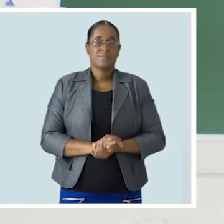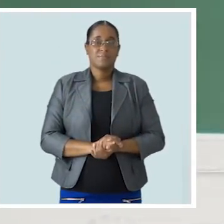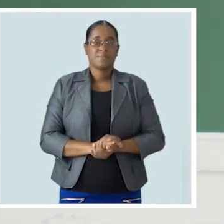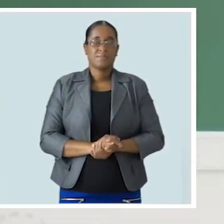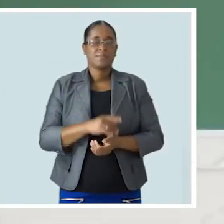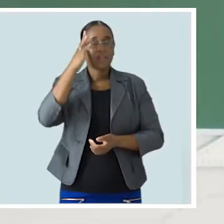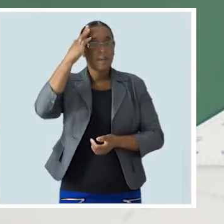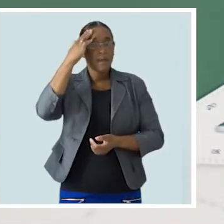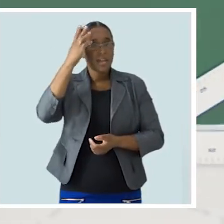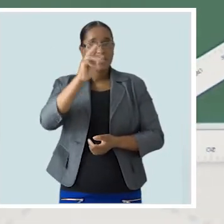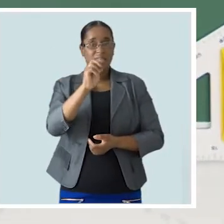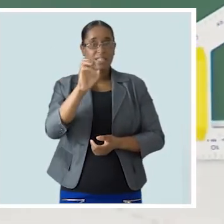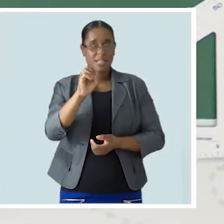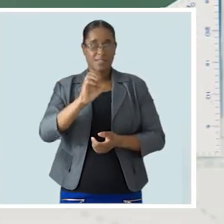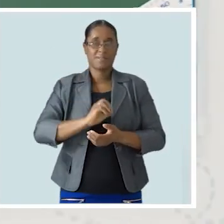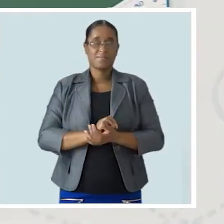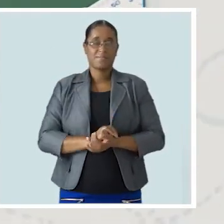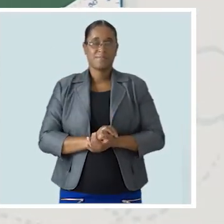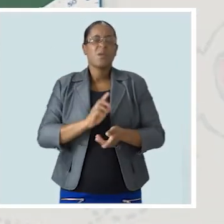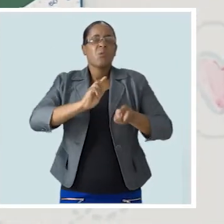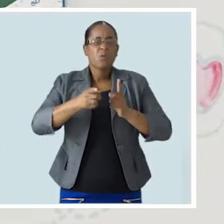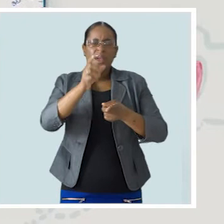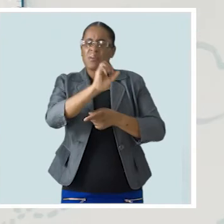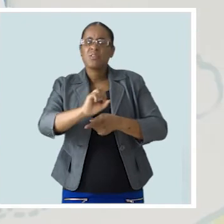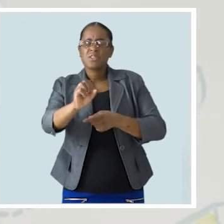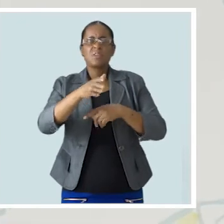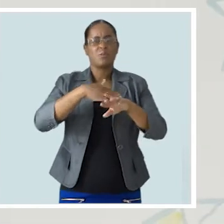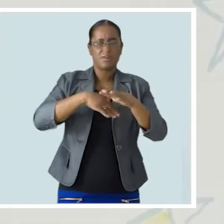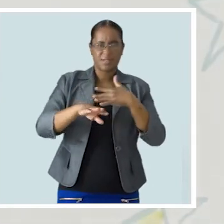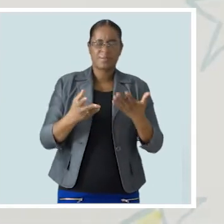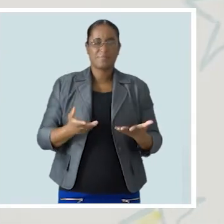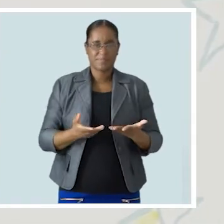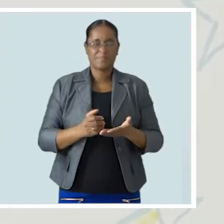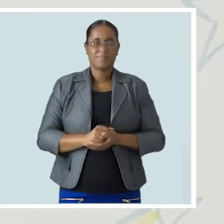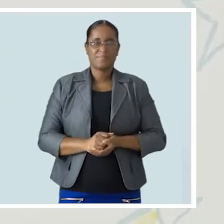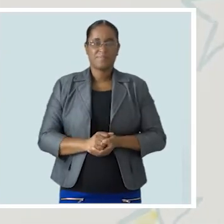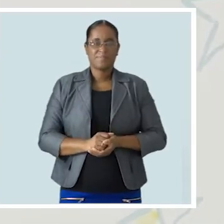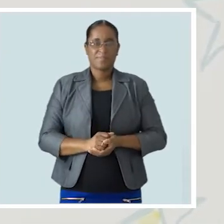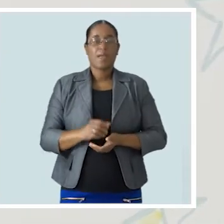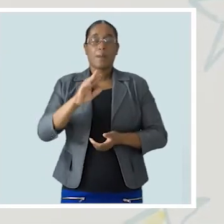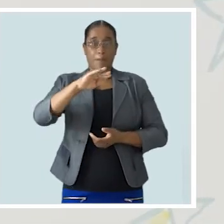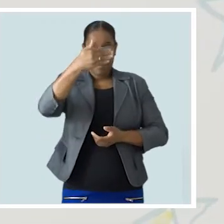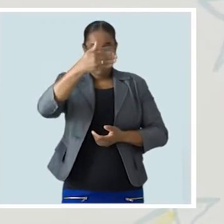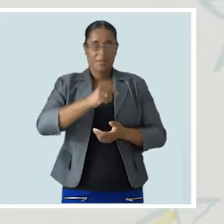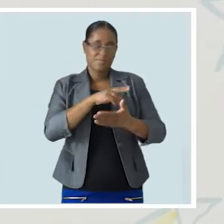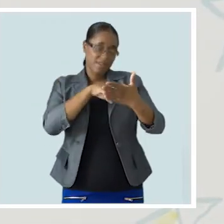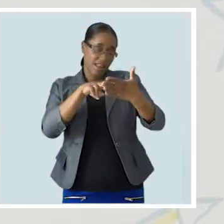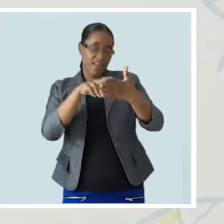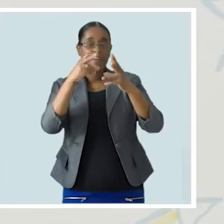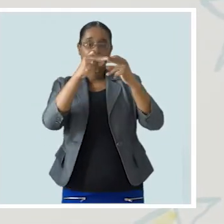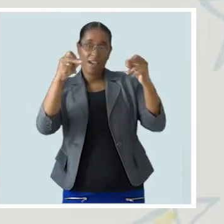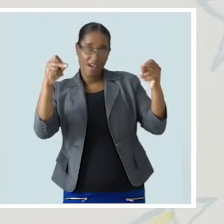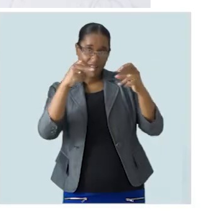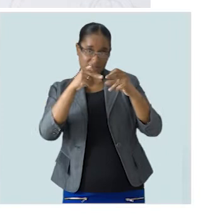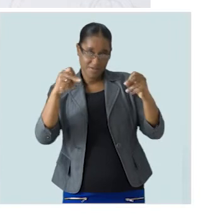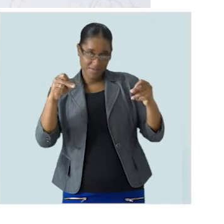Na página 30, o que é que vocês vão fazer? Primeiro vamos ler as frases e depois